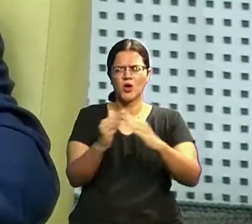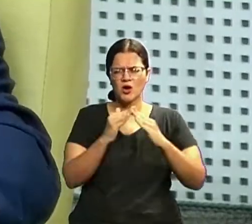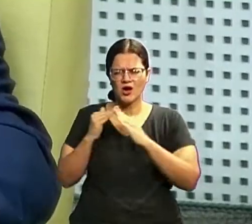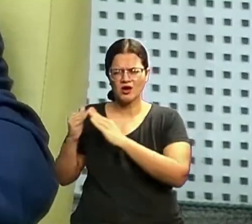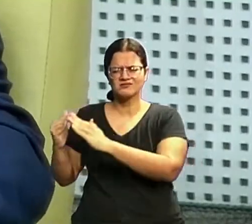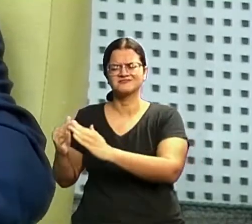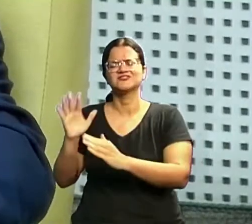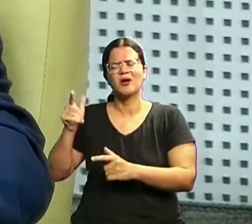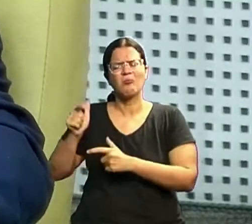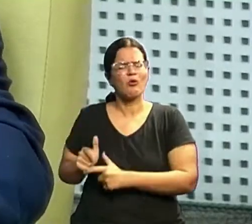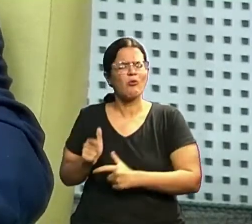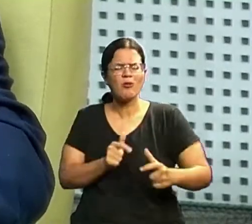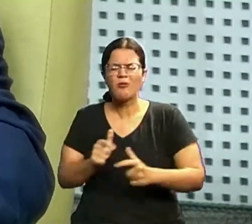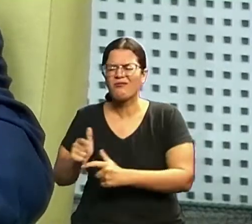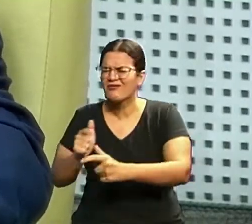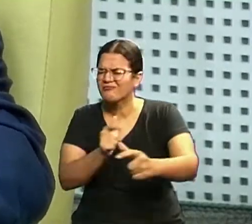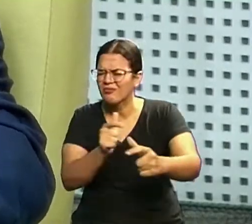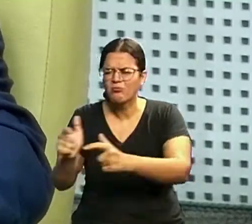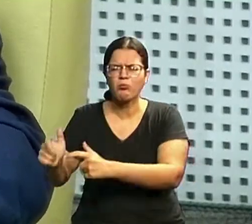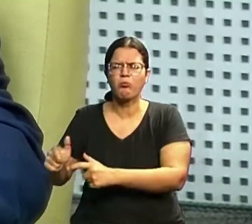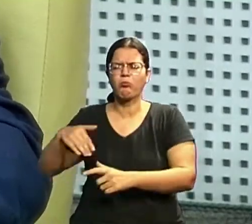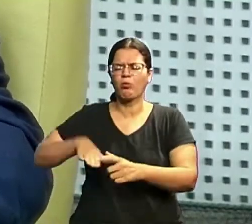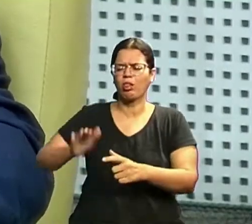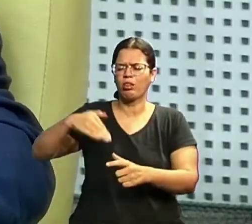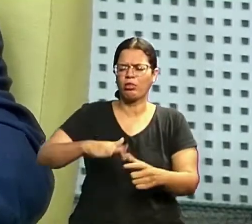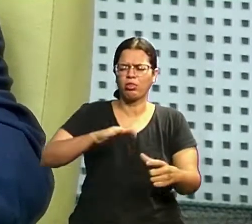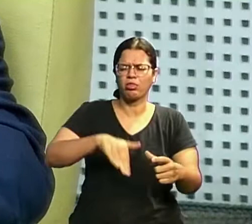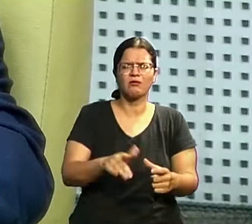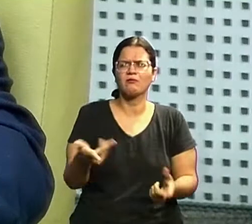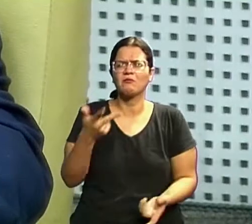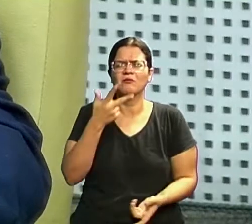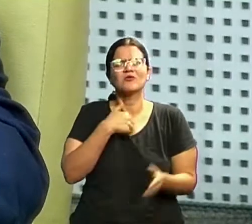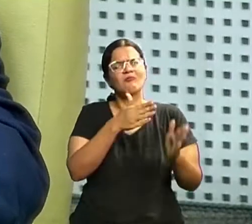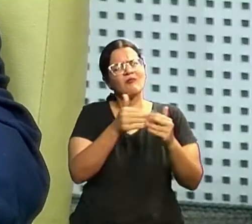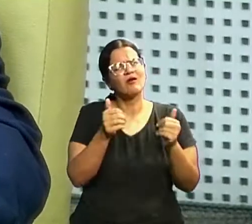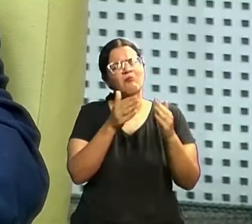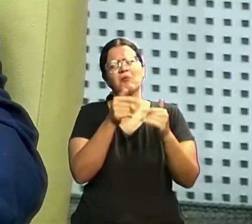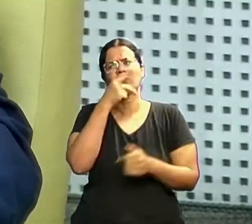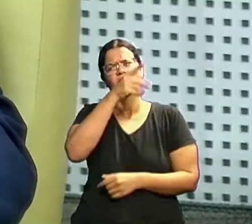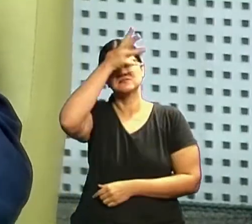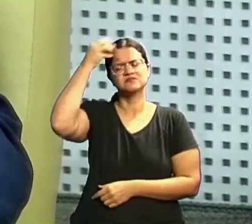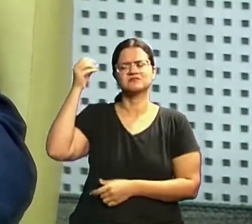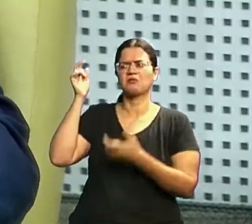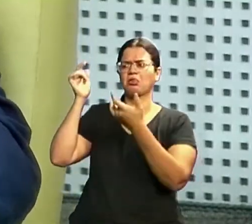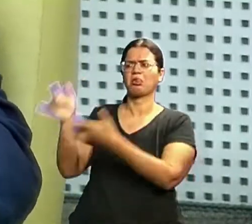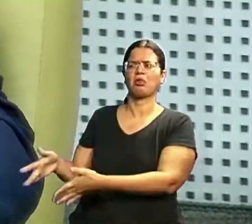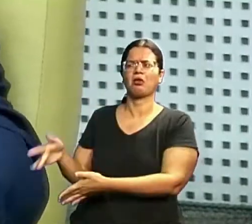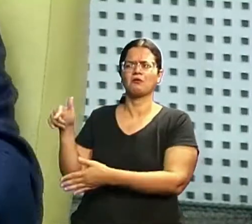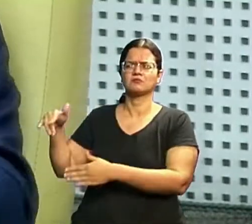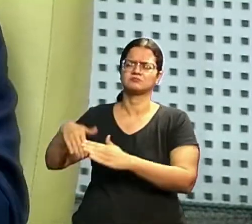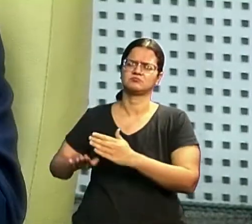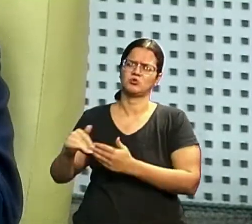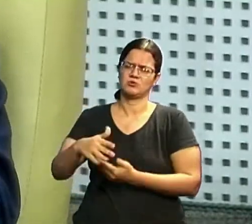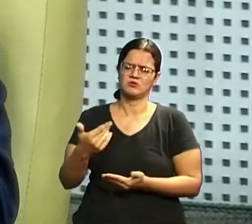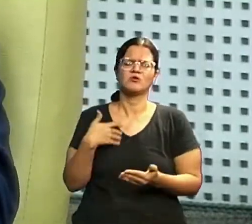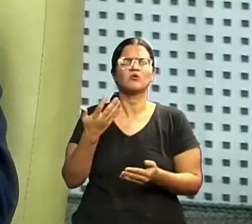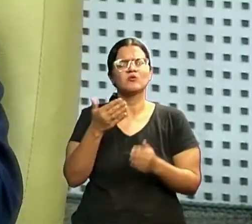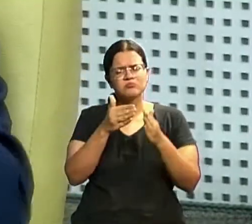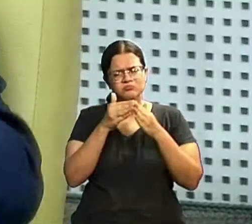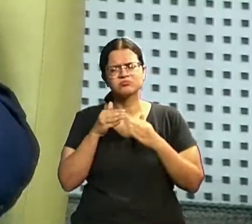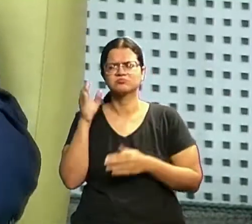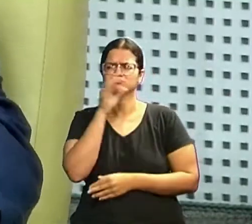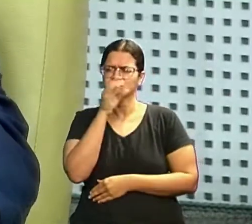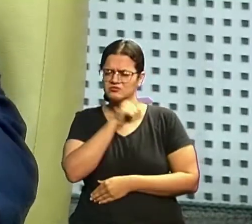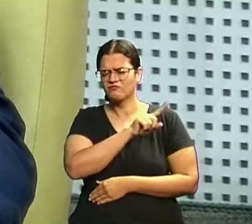buraco, faz dia que solicitei essa infra, uma operação Tapa Buraco lá, mas parece que esqueceram de fazer essa operação Tapa Buraco no Parque Ateneu. E eu quero